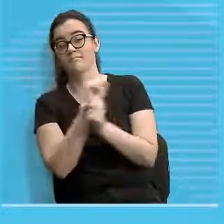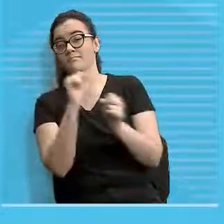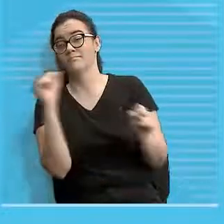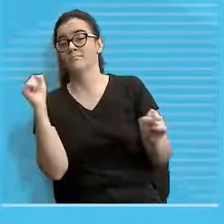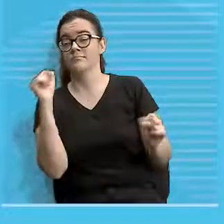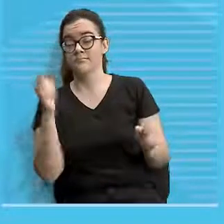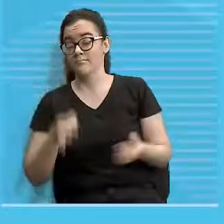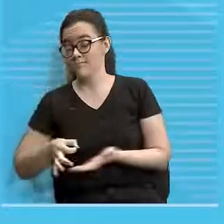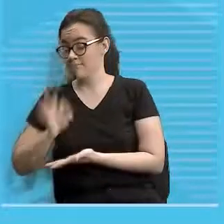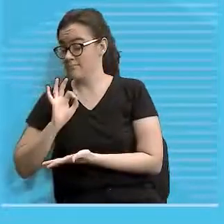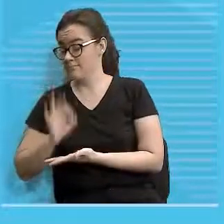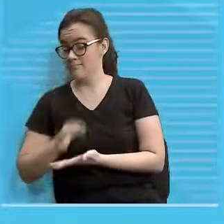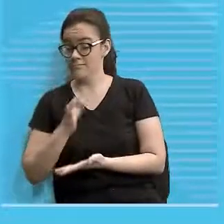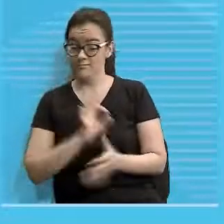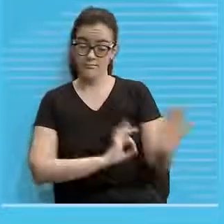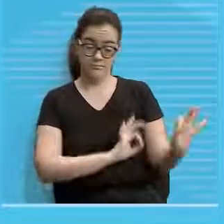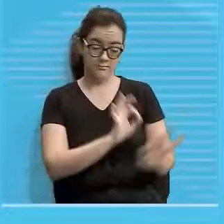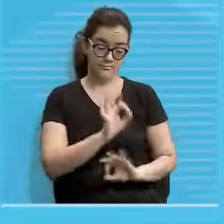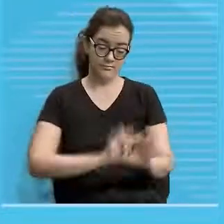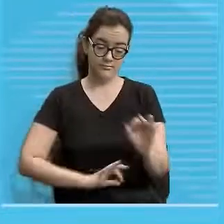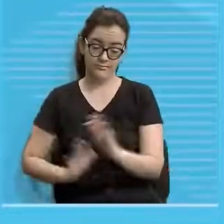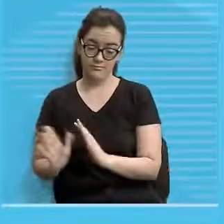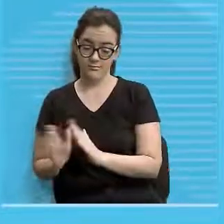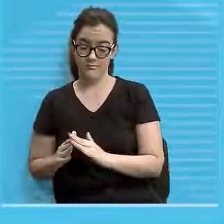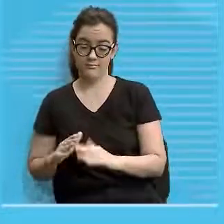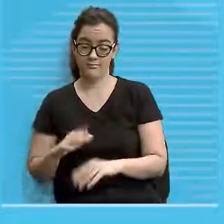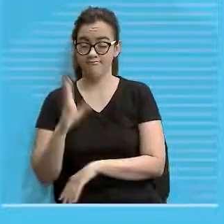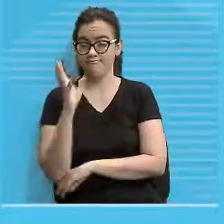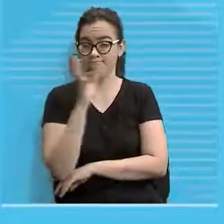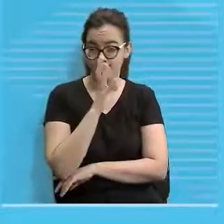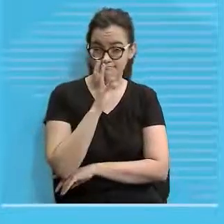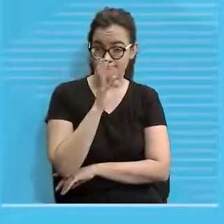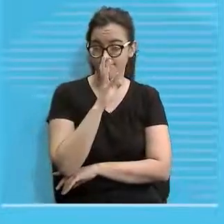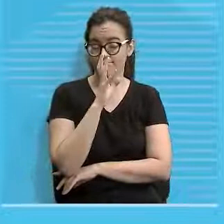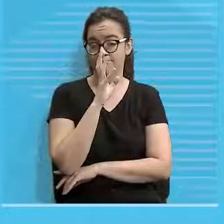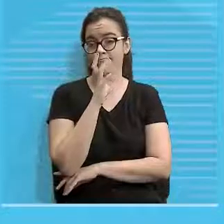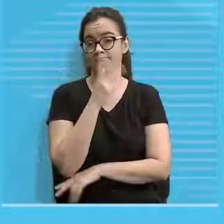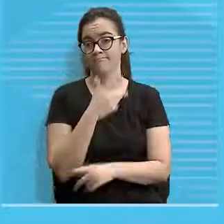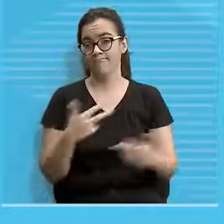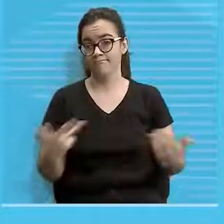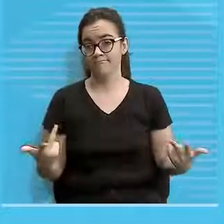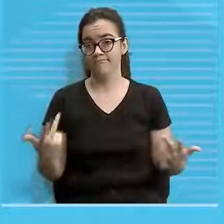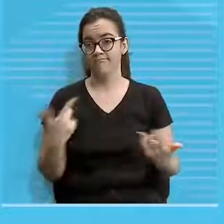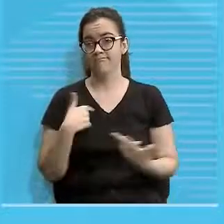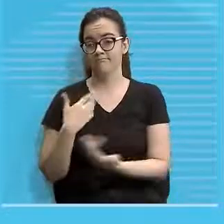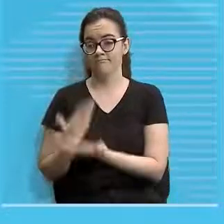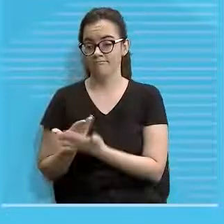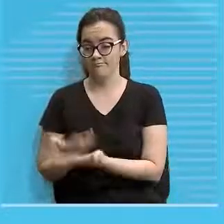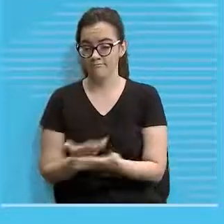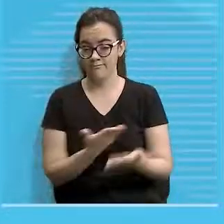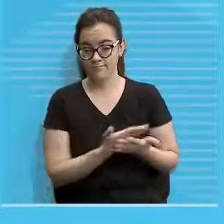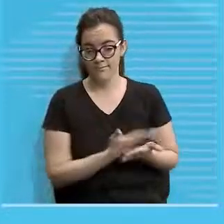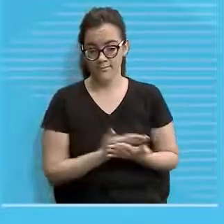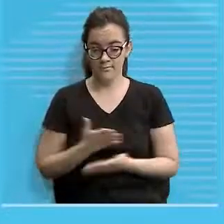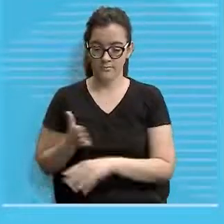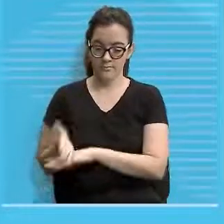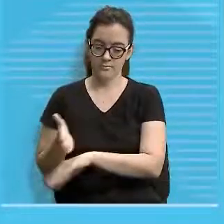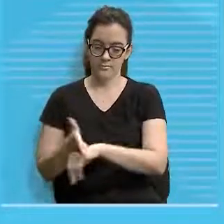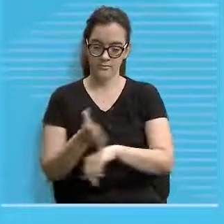ali dentro da minha casa, ou eu assisto, ou eu vou estudar. Alguns não, né? Não faziam